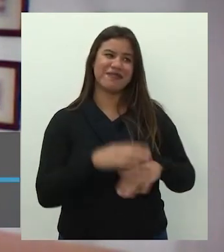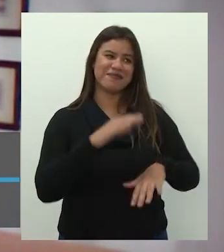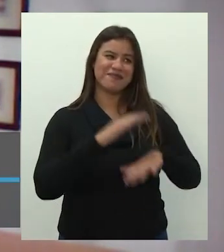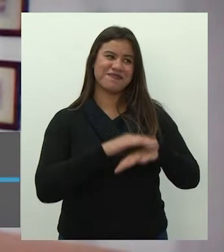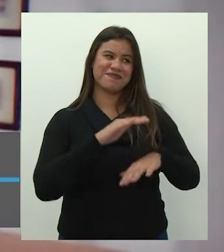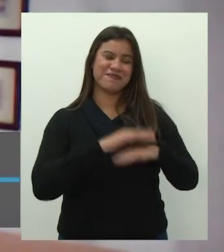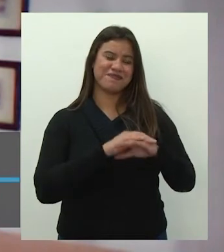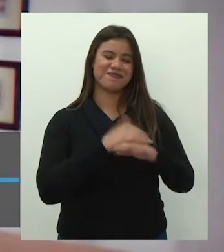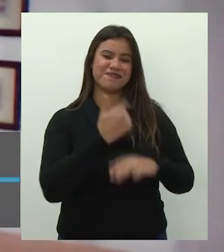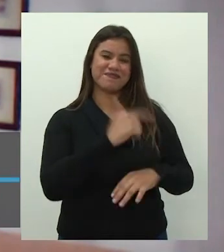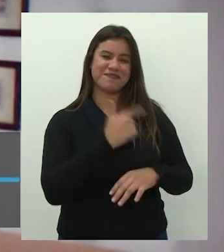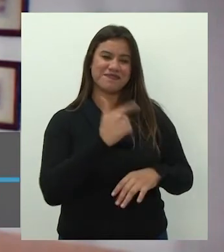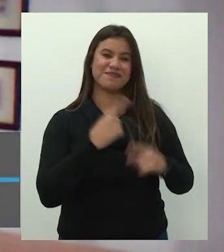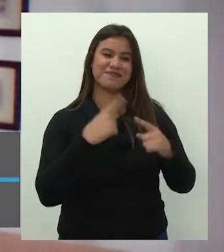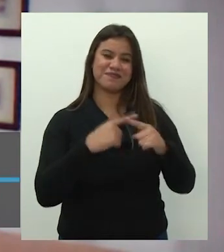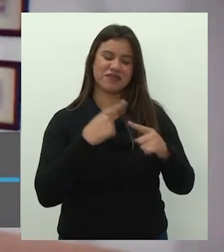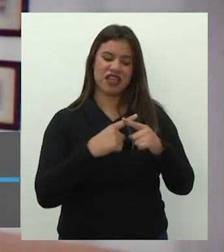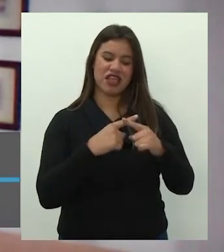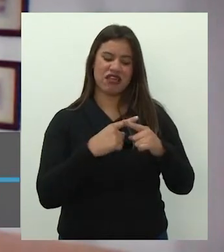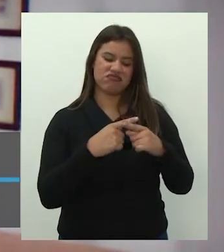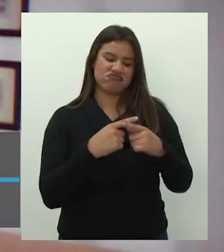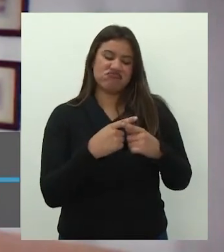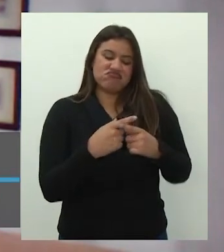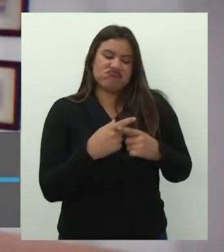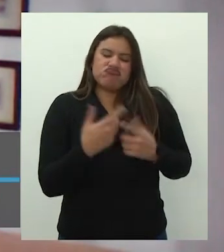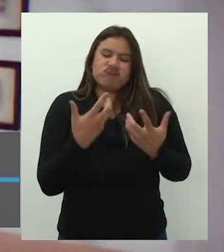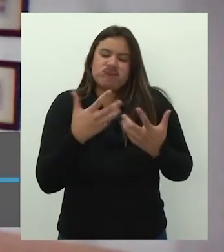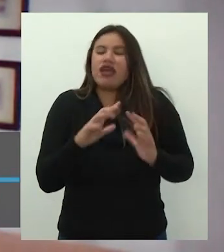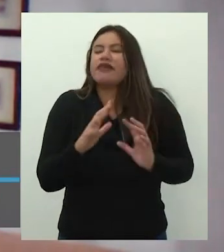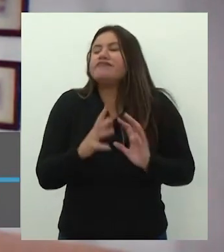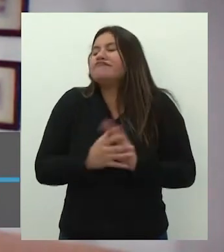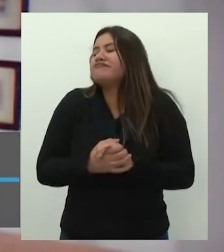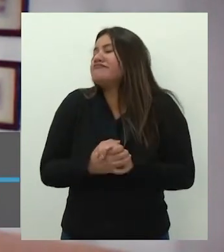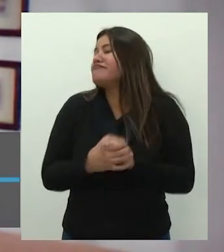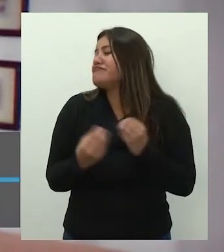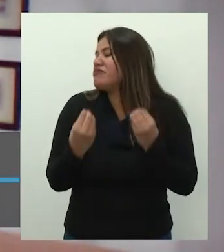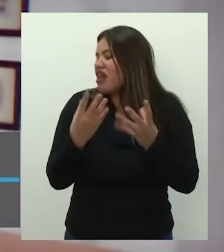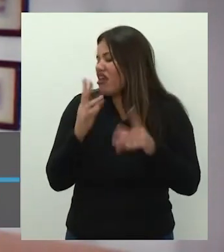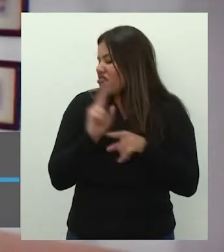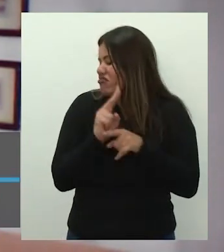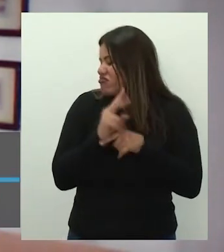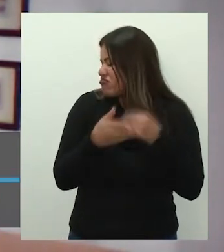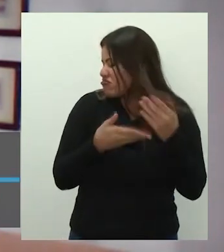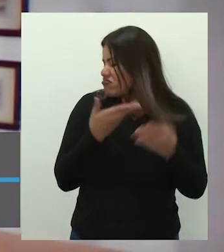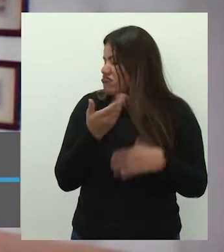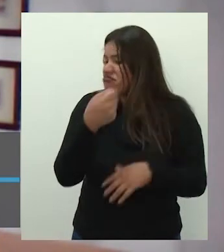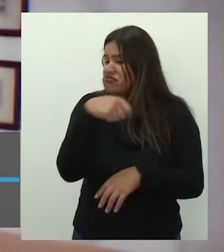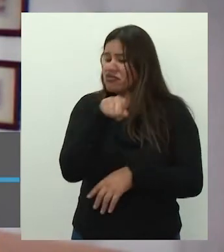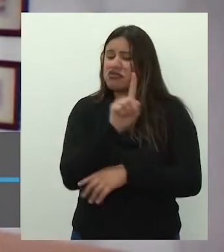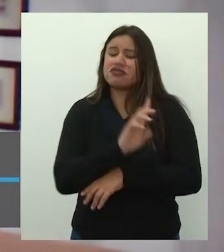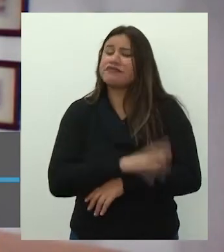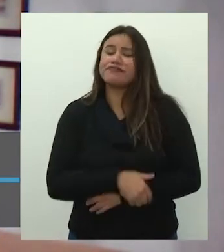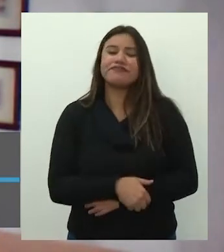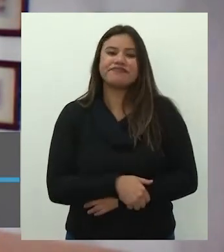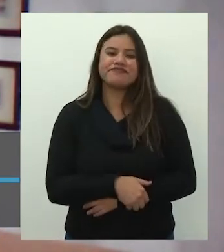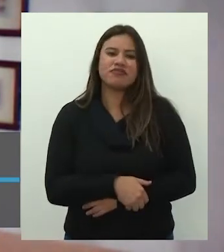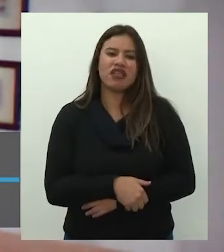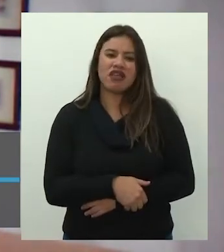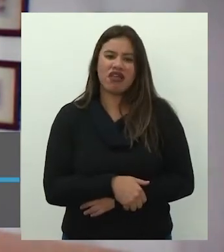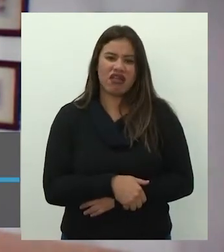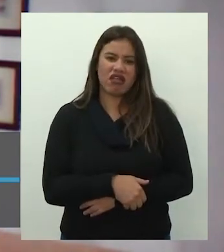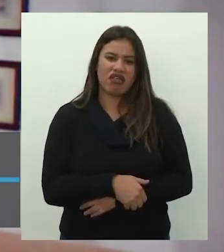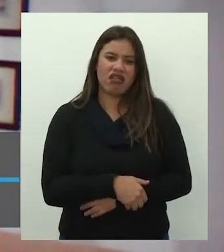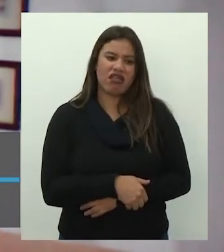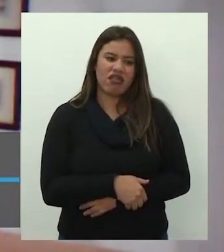Por quê? Porque eu não quero. Para quê que vou cuidar bem? Para quê que vou fazer as coisas da melhor